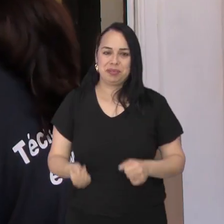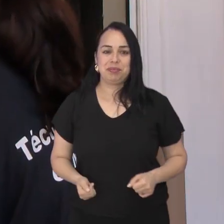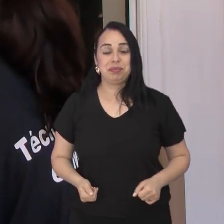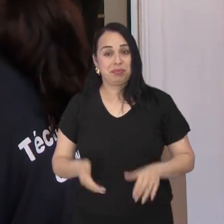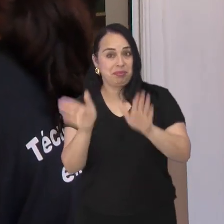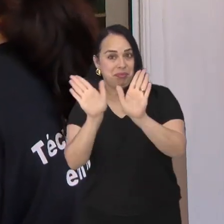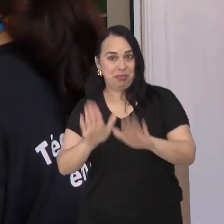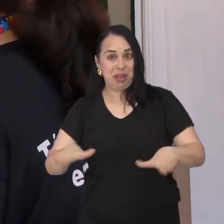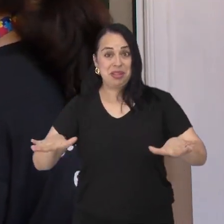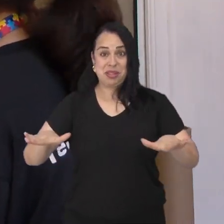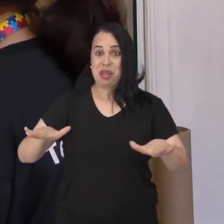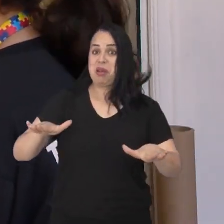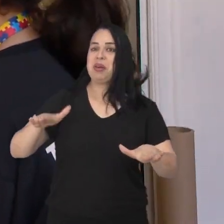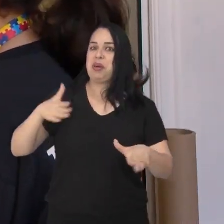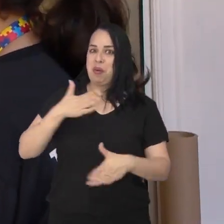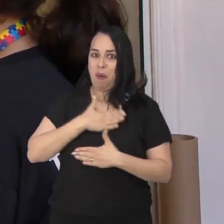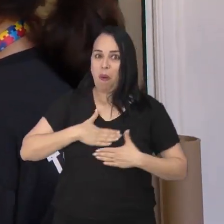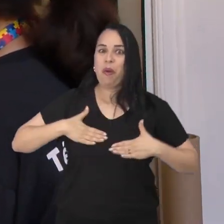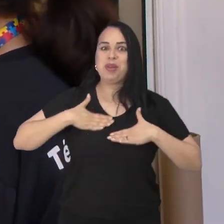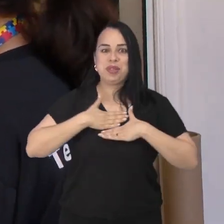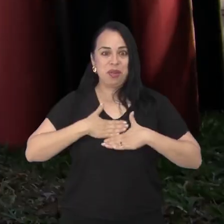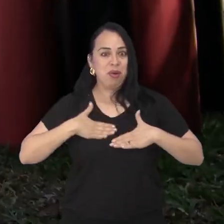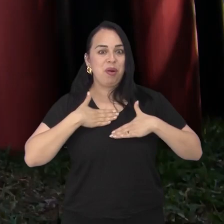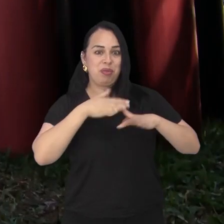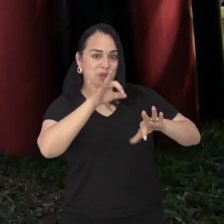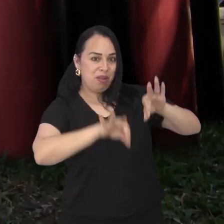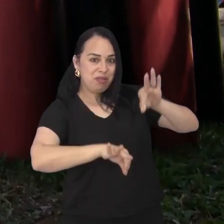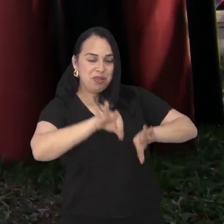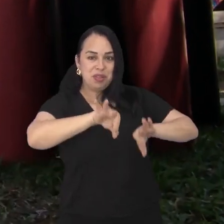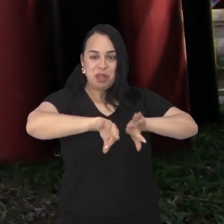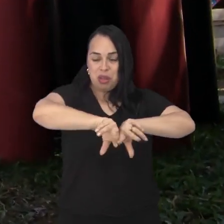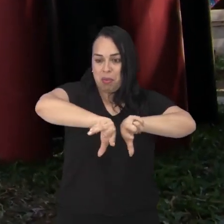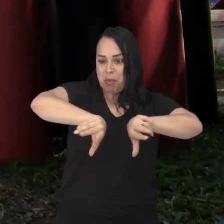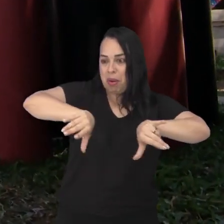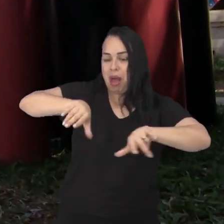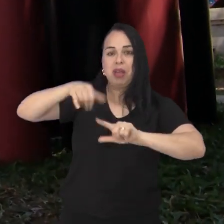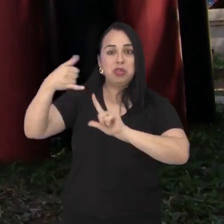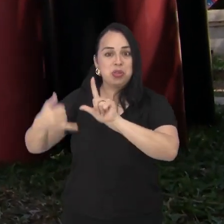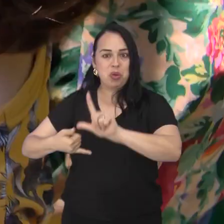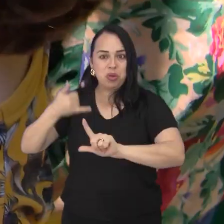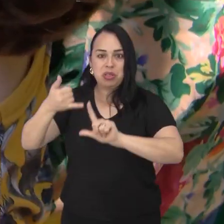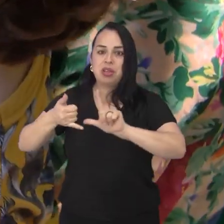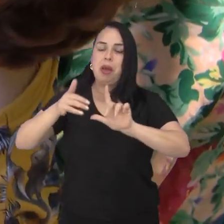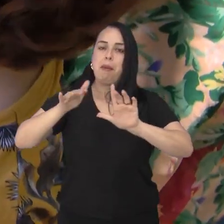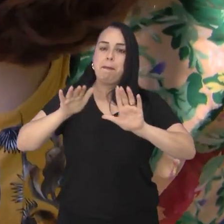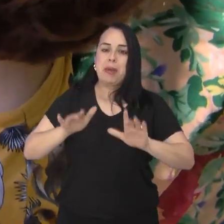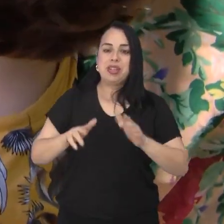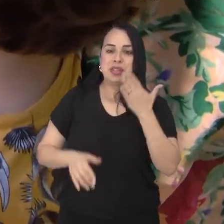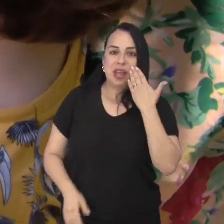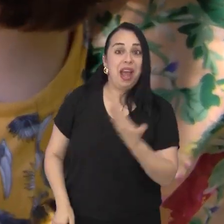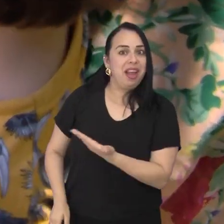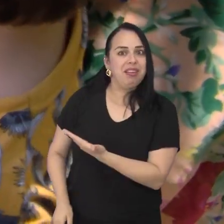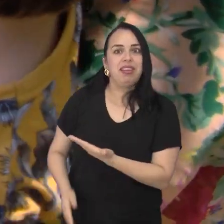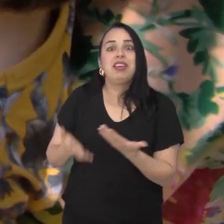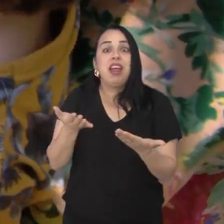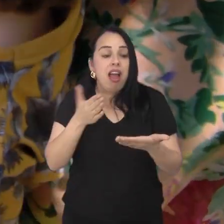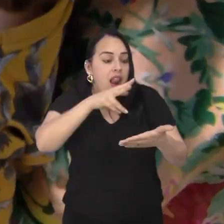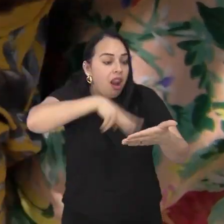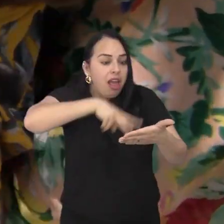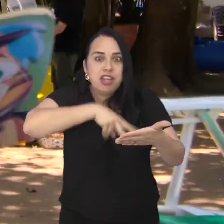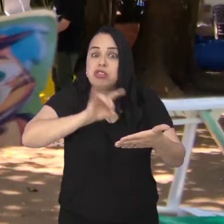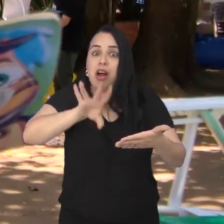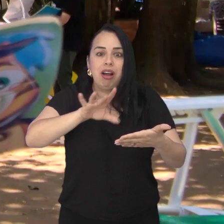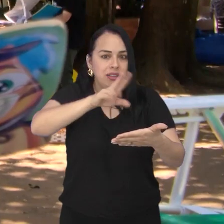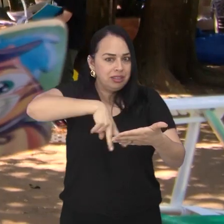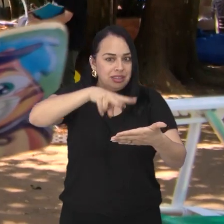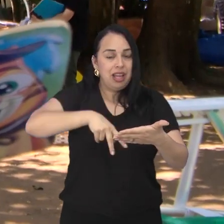maravilhoso. A criançada se divertiu muito com as oficinas e atividades lúdicas, mas o Vicente só queria saber dos livros.